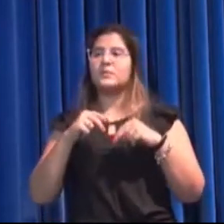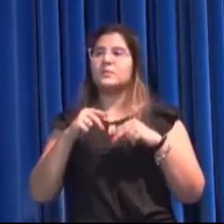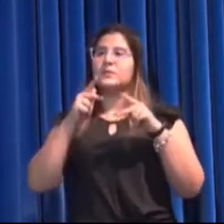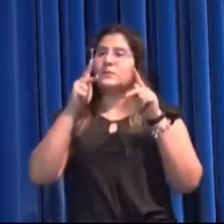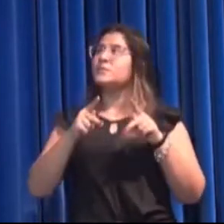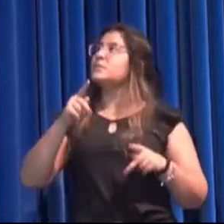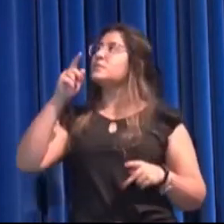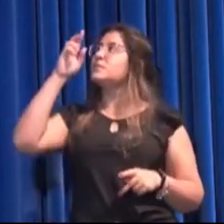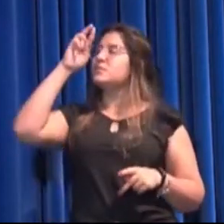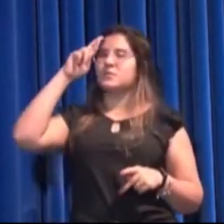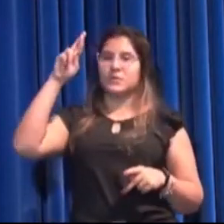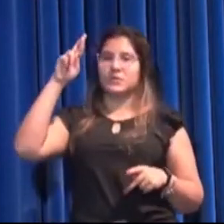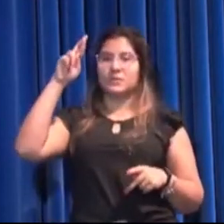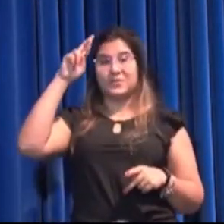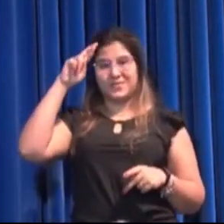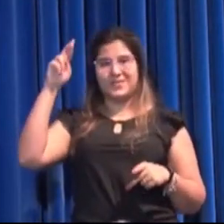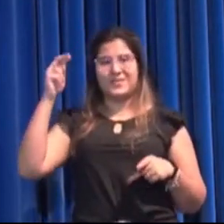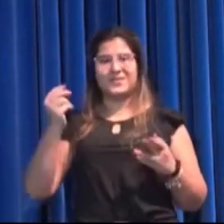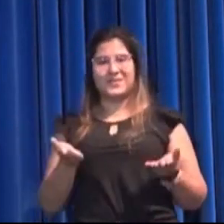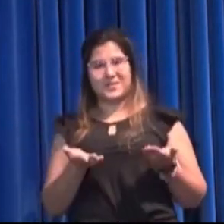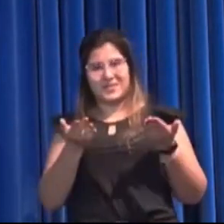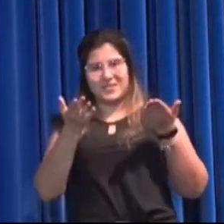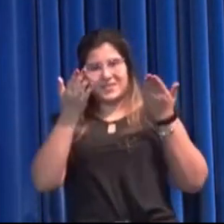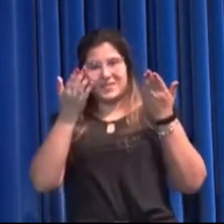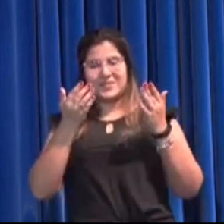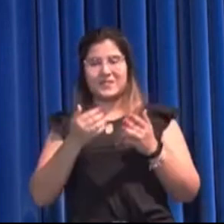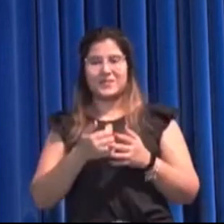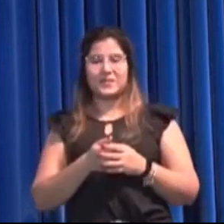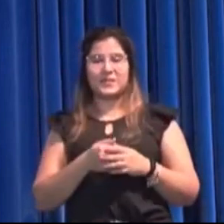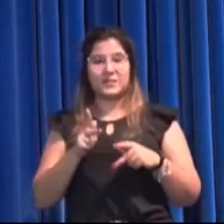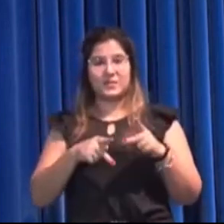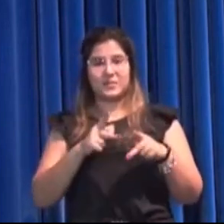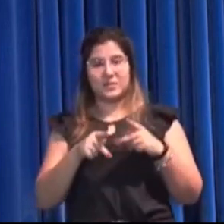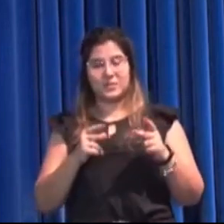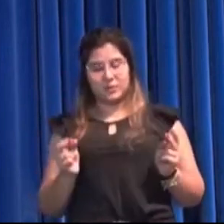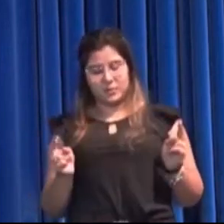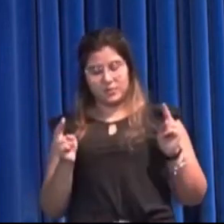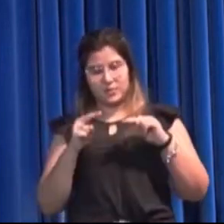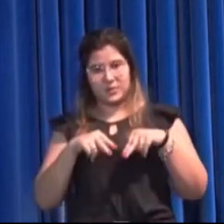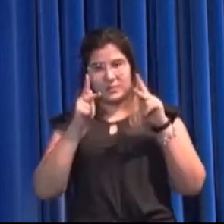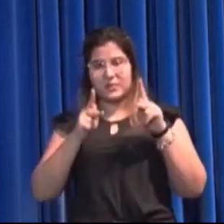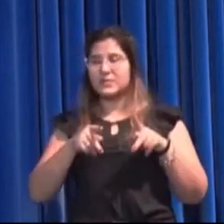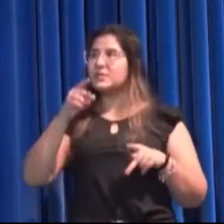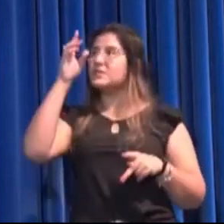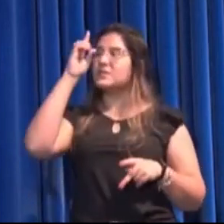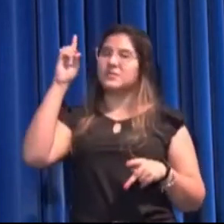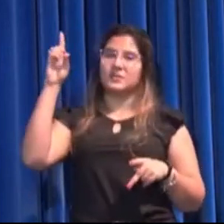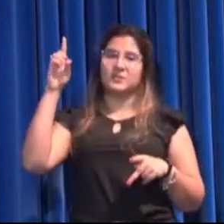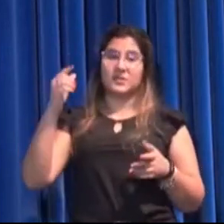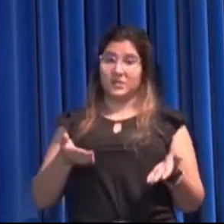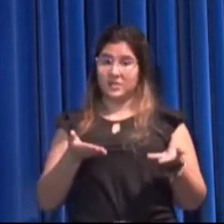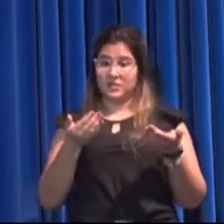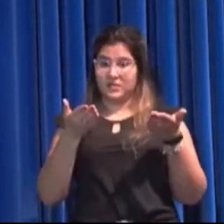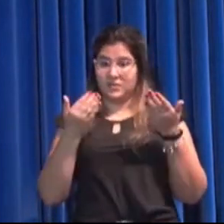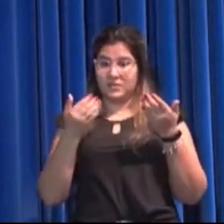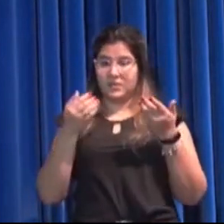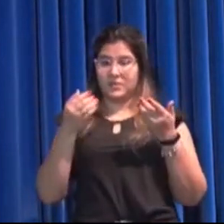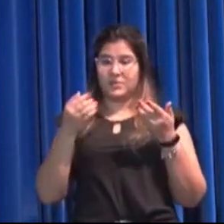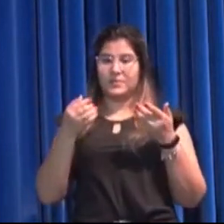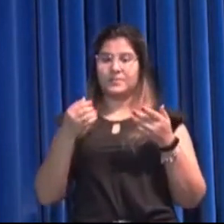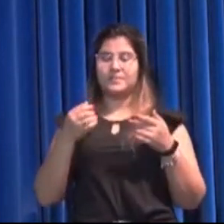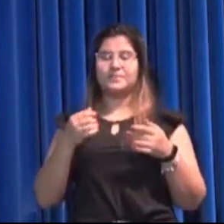nos exaltará. Um povo que se humilha diante de Deus é exaltado por Ele. E se